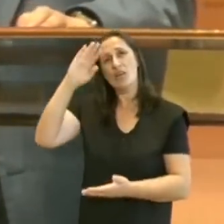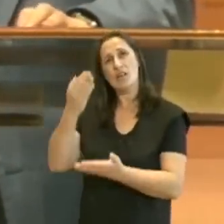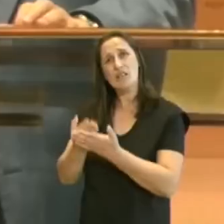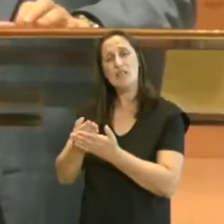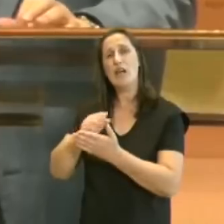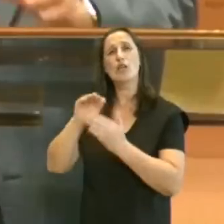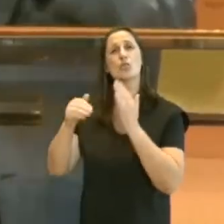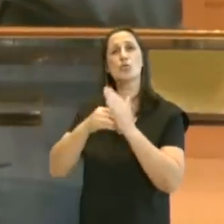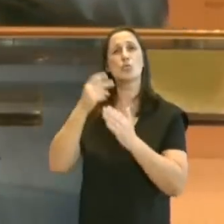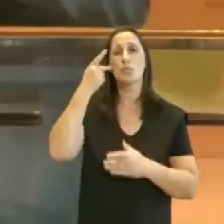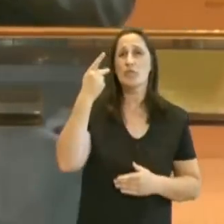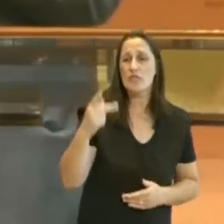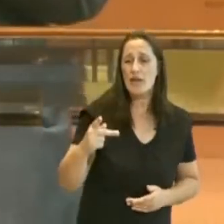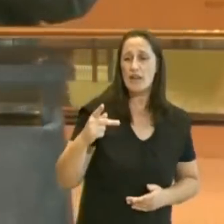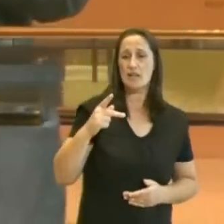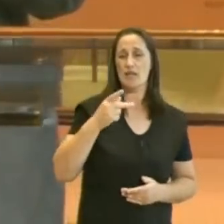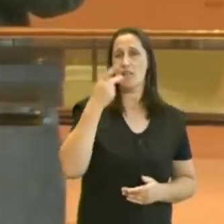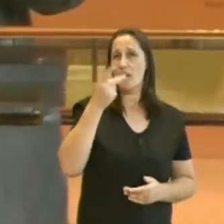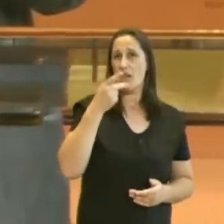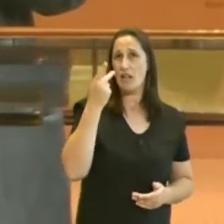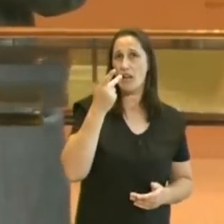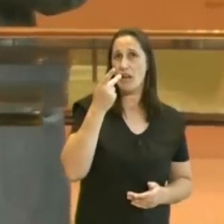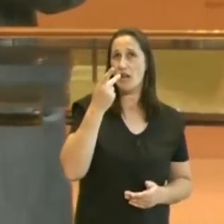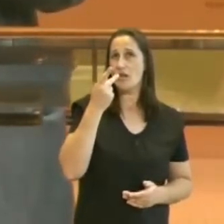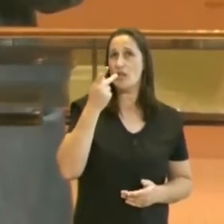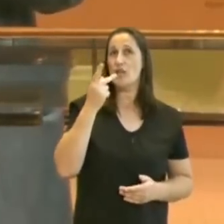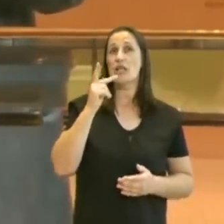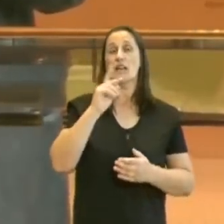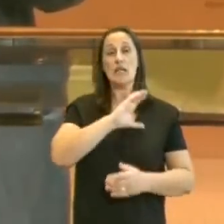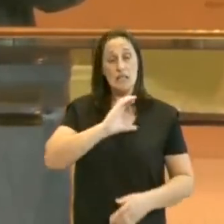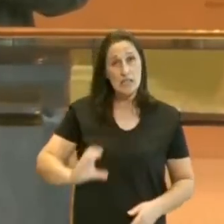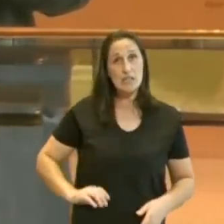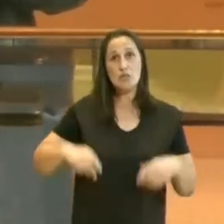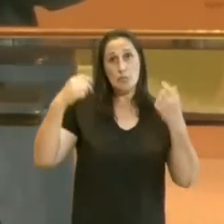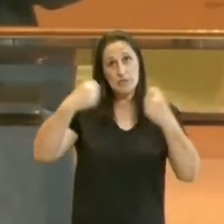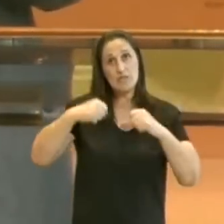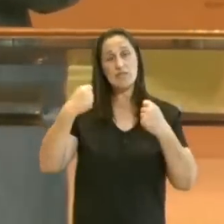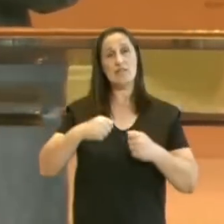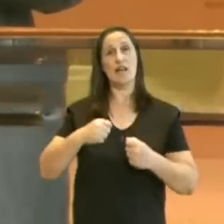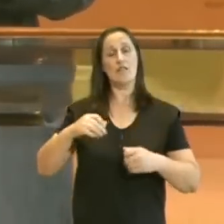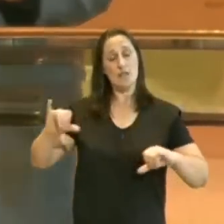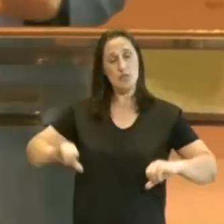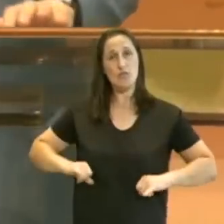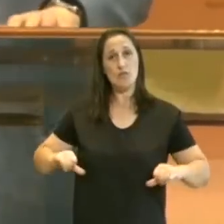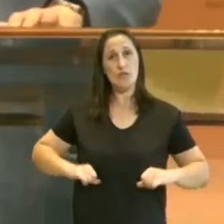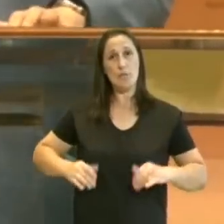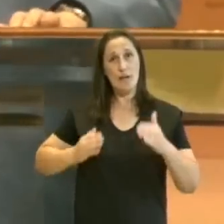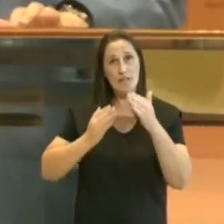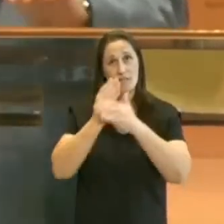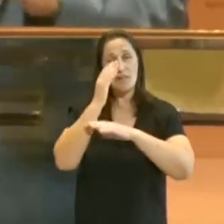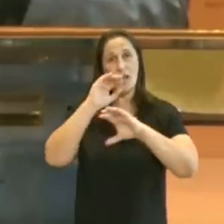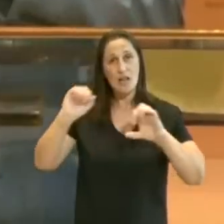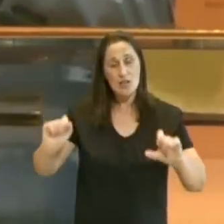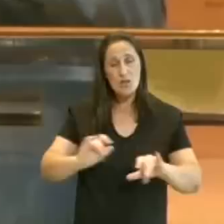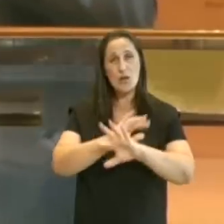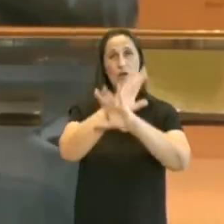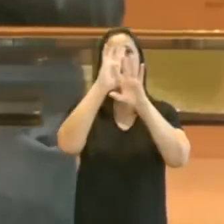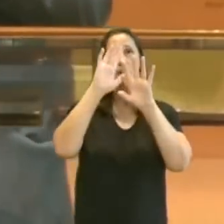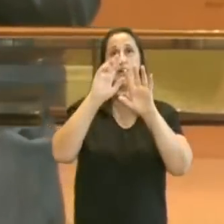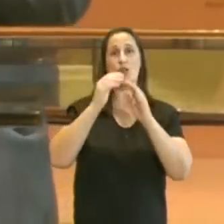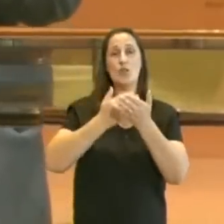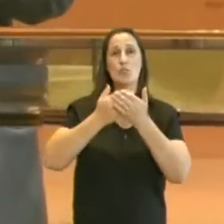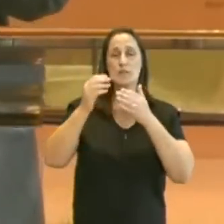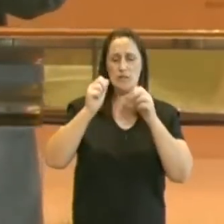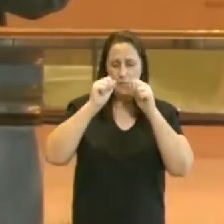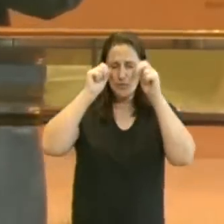falaram. Não devia o Cristo sofrer estas coisas para entrar na sua glória? E começando por Moisés e todos